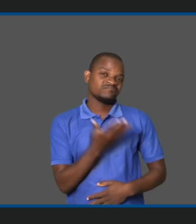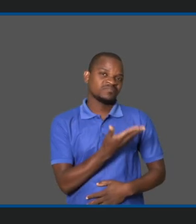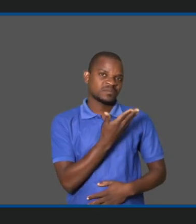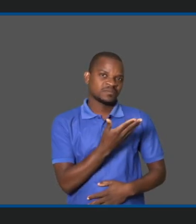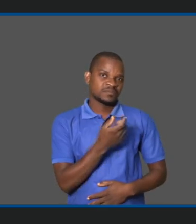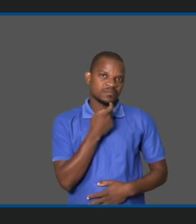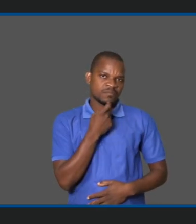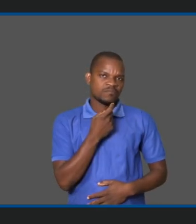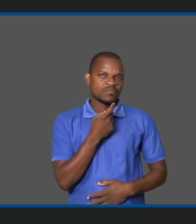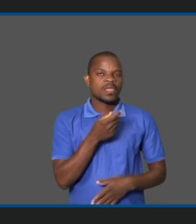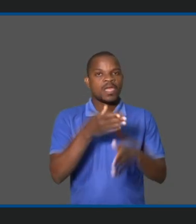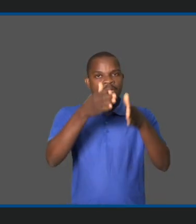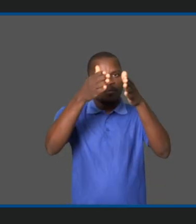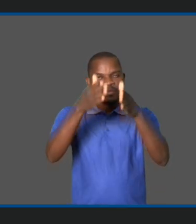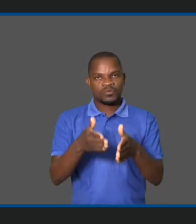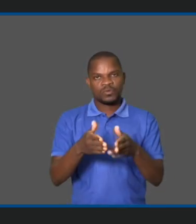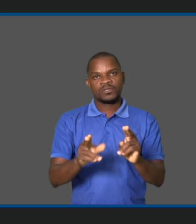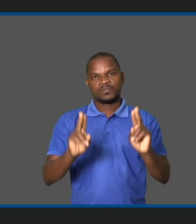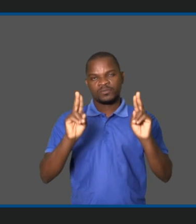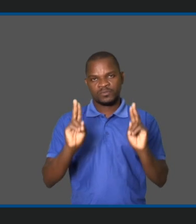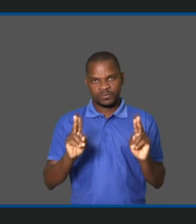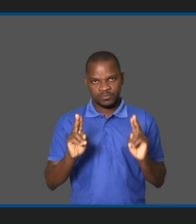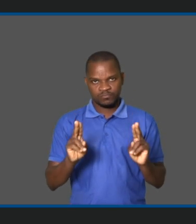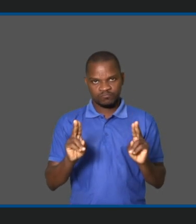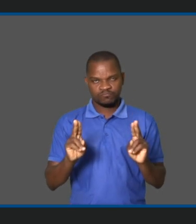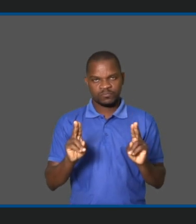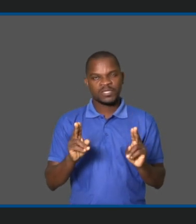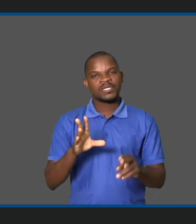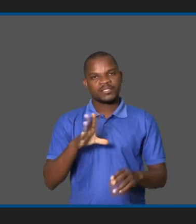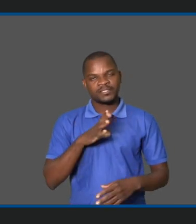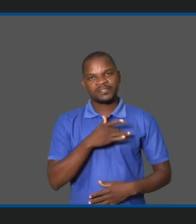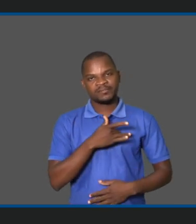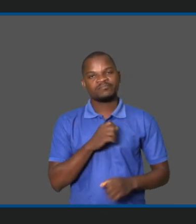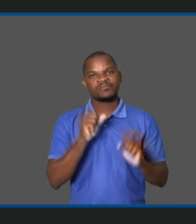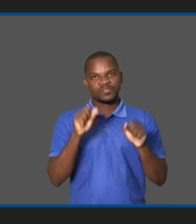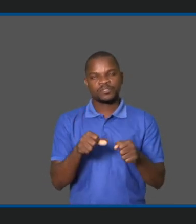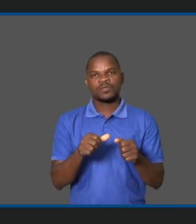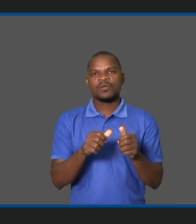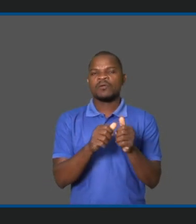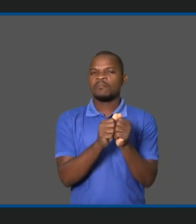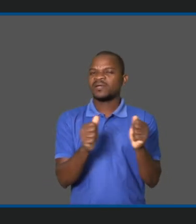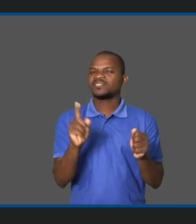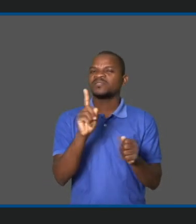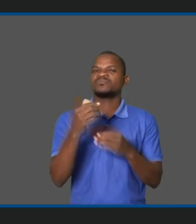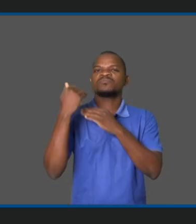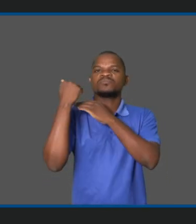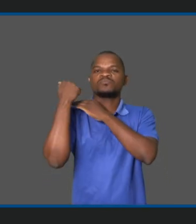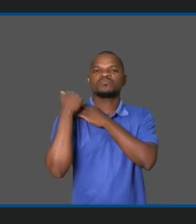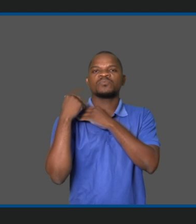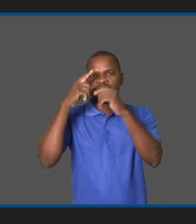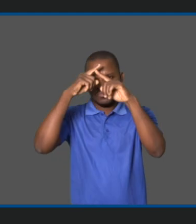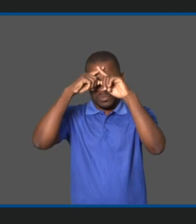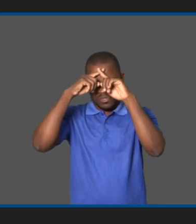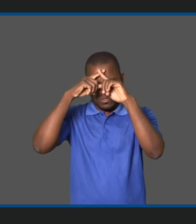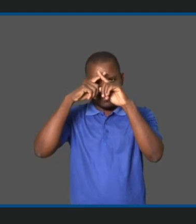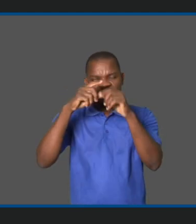de sensibilidade, não é trabalho do agente agir à margem